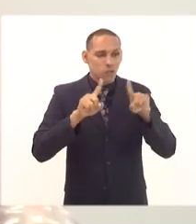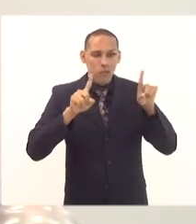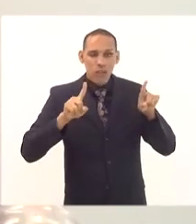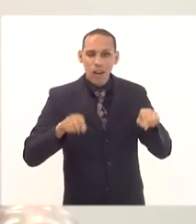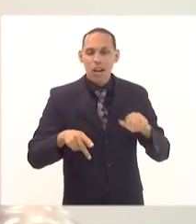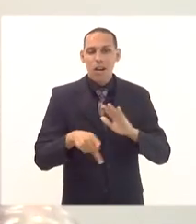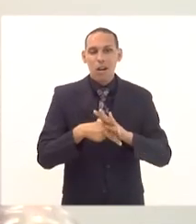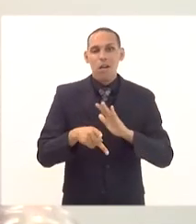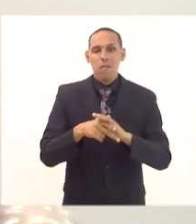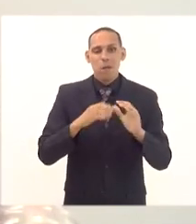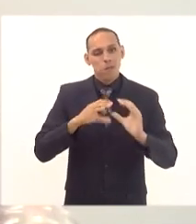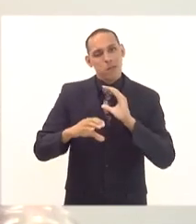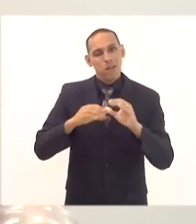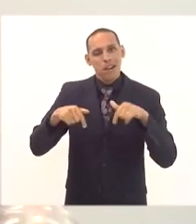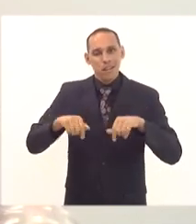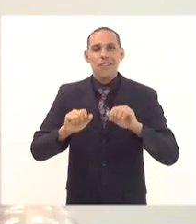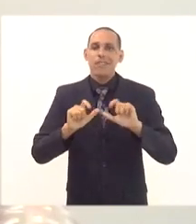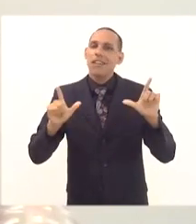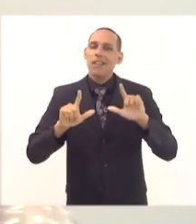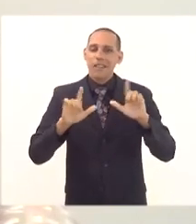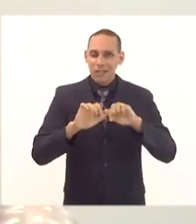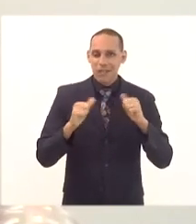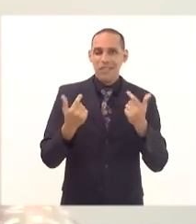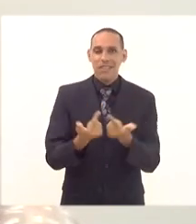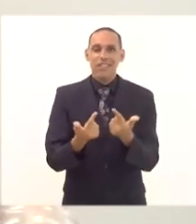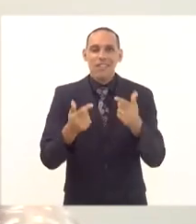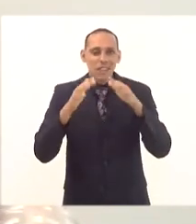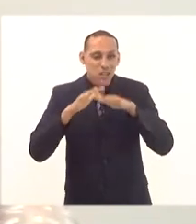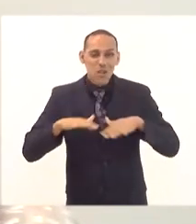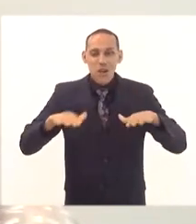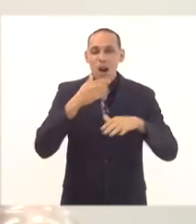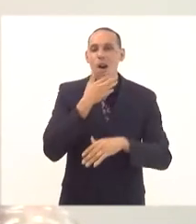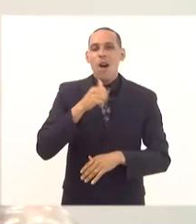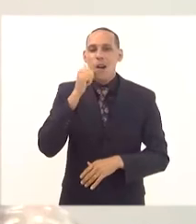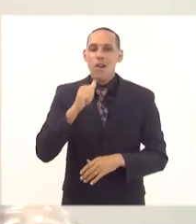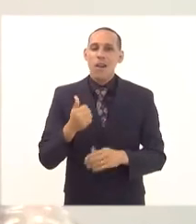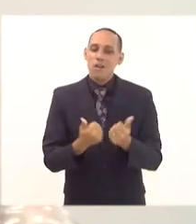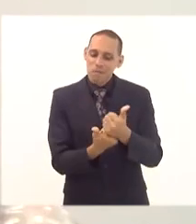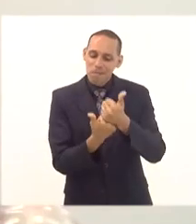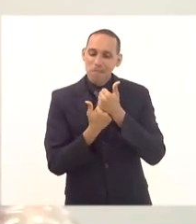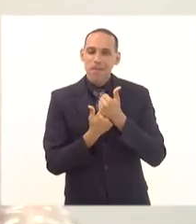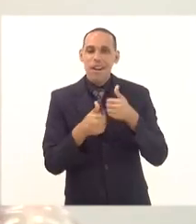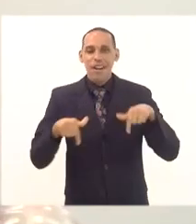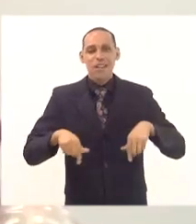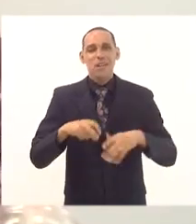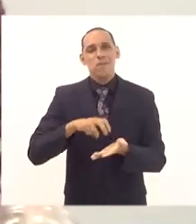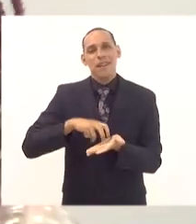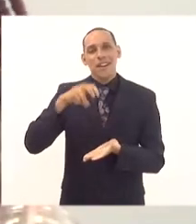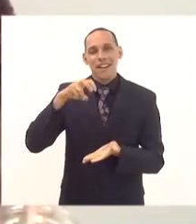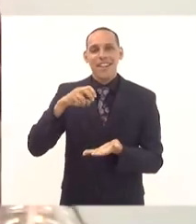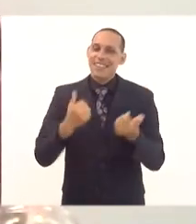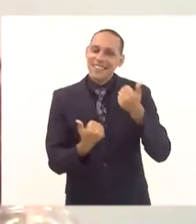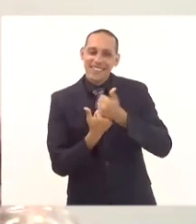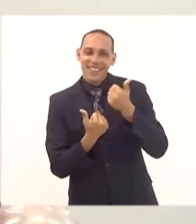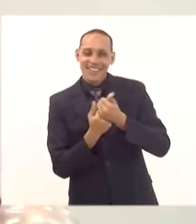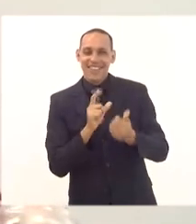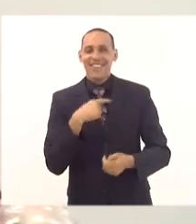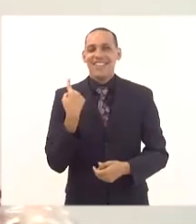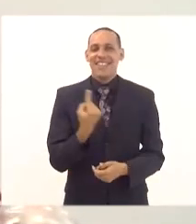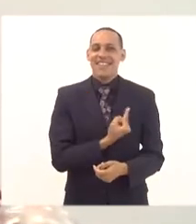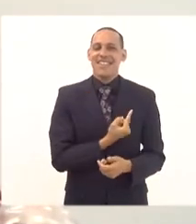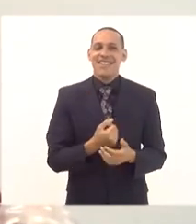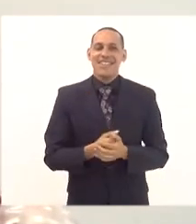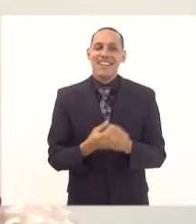trabalhadoras da comunicação aqui na TV alerj e a todos e todas que não suportaram aqui nessa manhã menos deram suporte